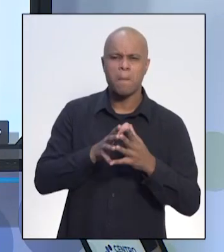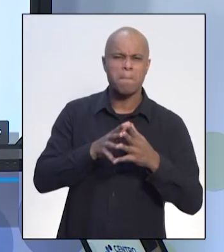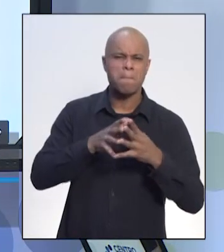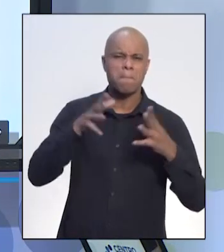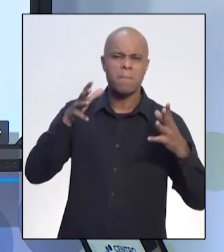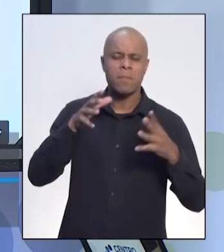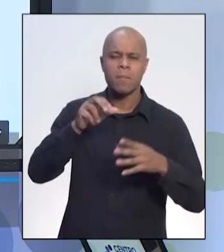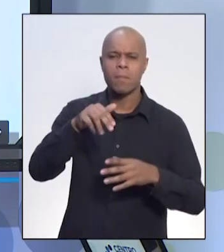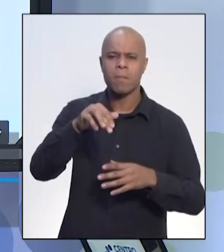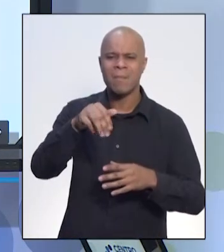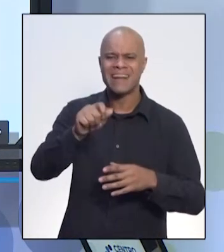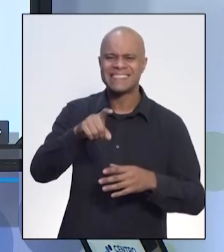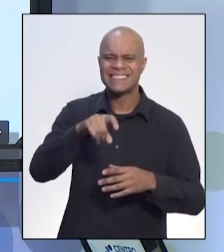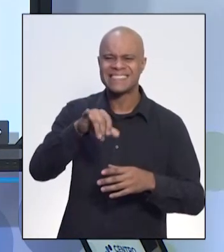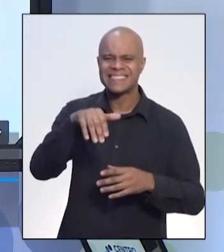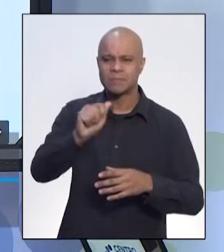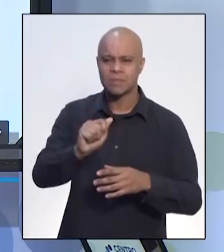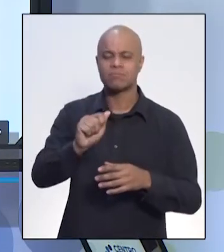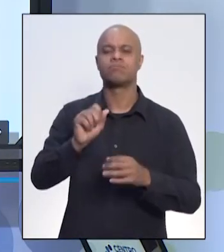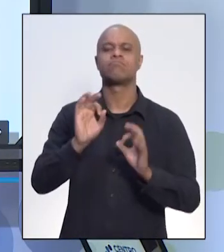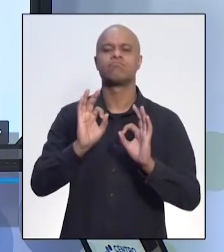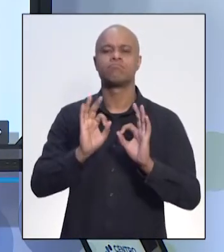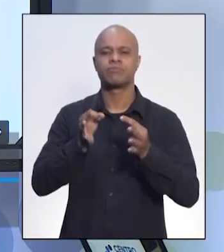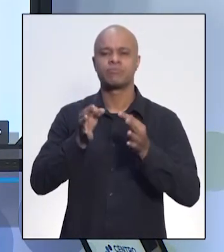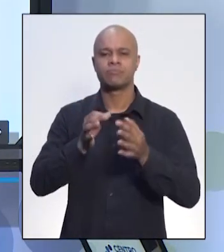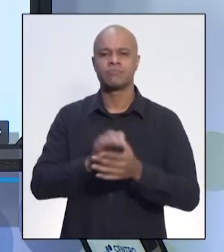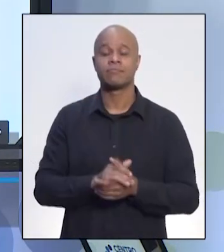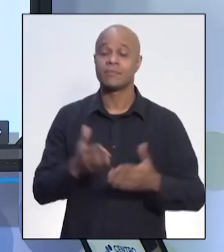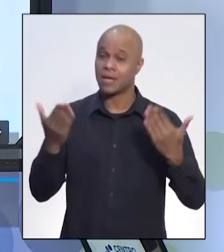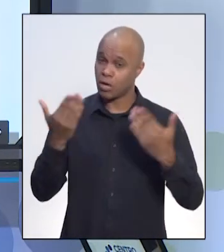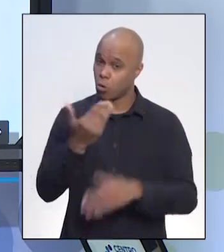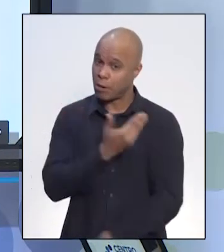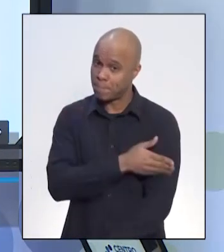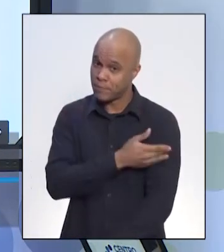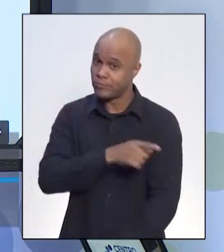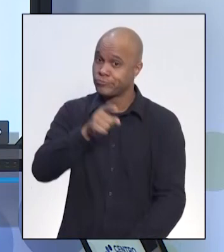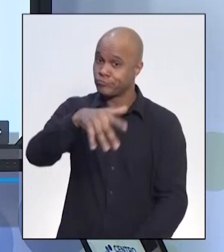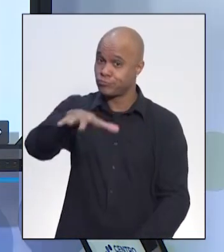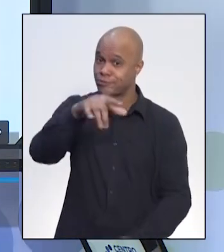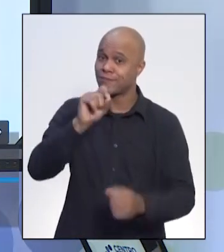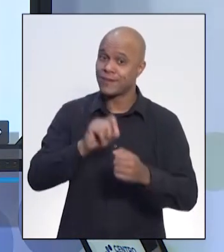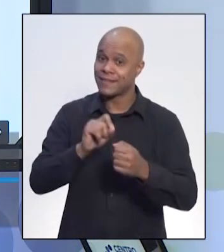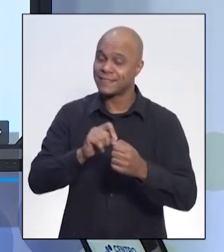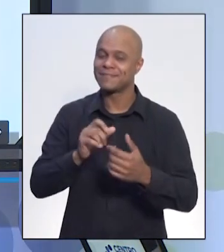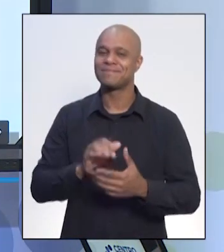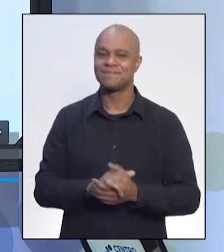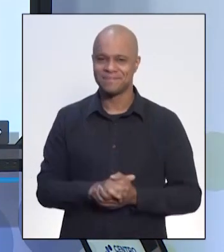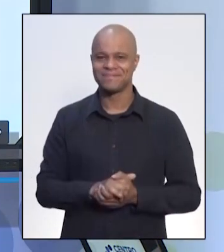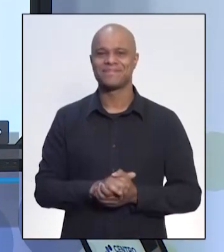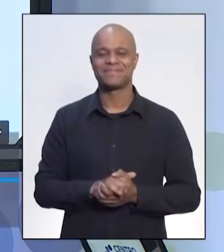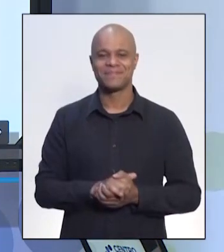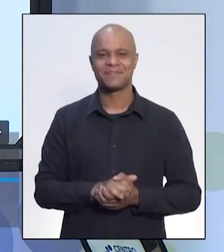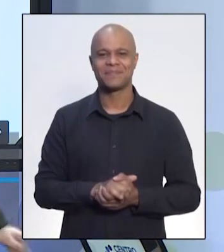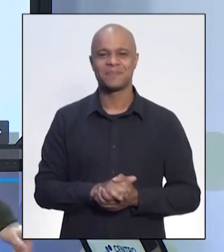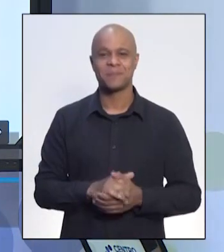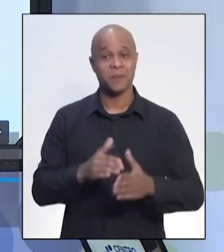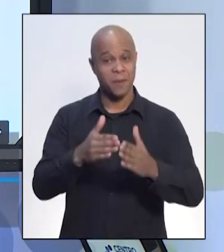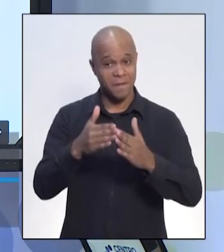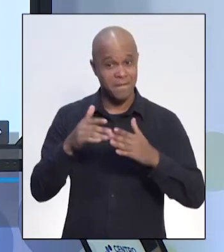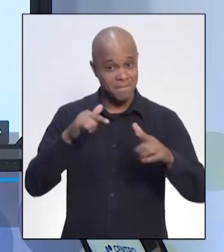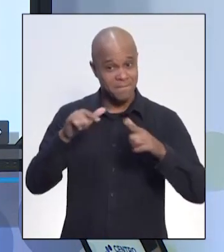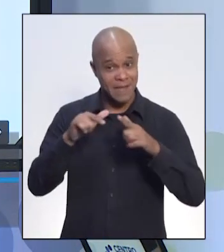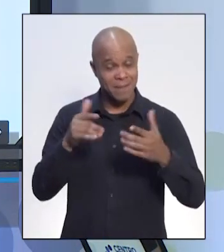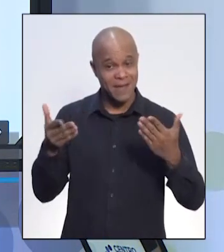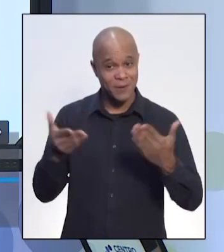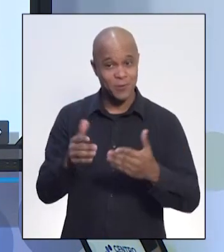só pegar o x do vértice que você achou e substituir. Vamos praticar? Porque eu já falei muito, né? Então, vamos praticar. Então, por favor, atividade